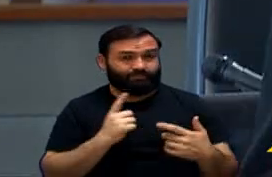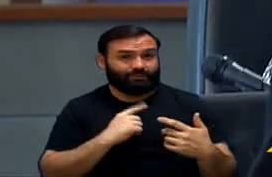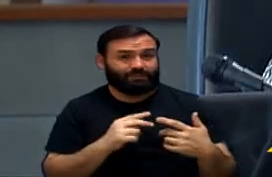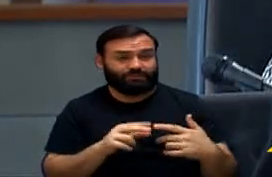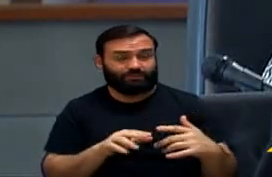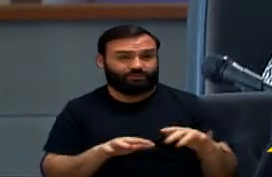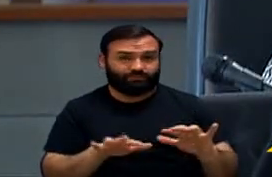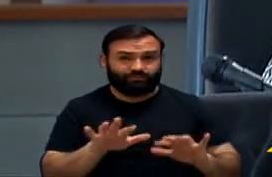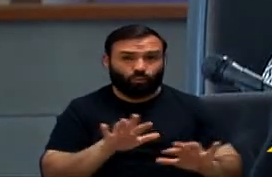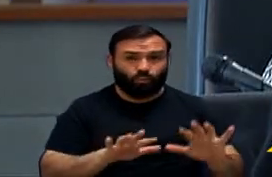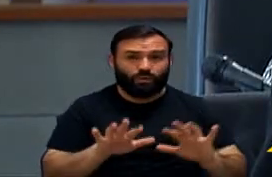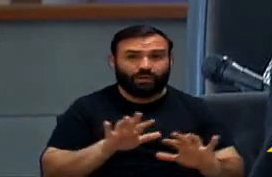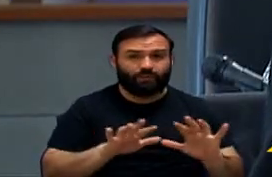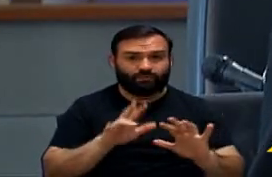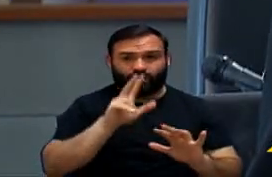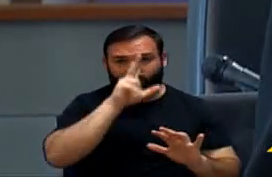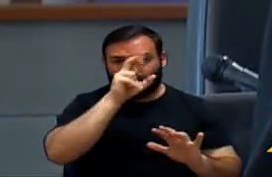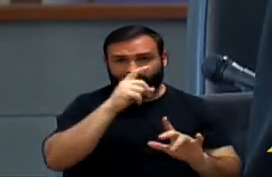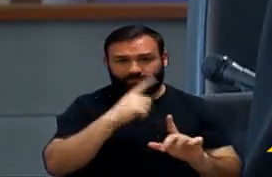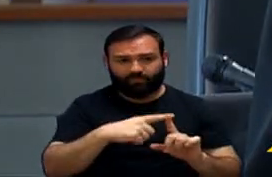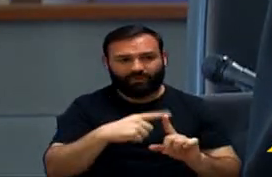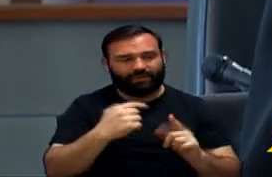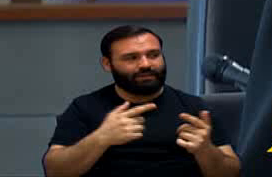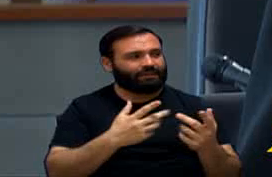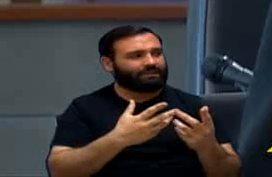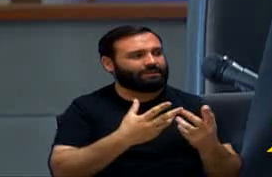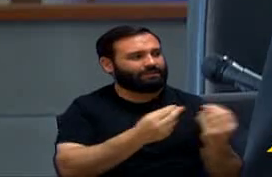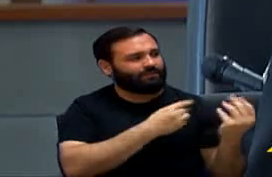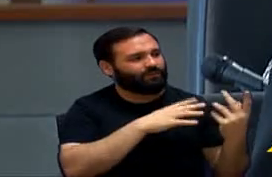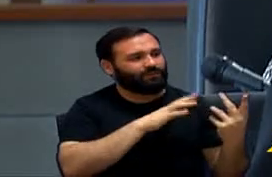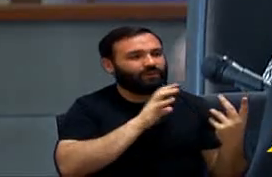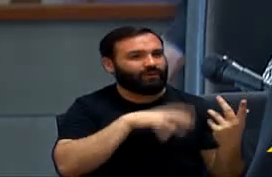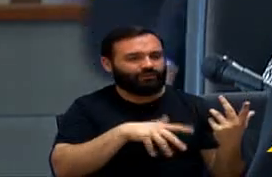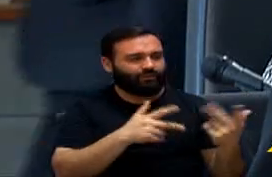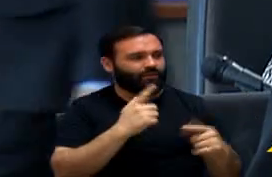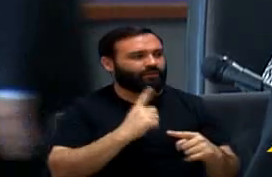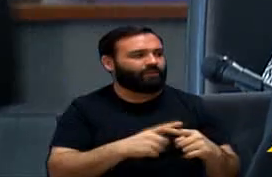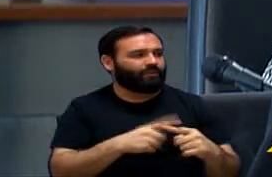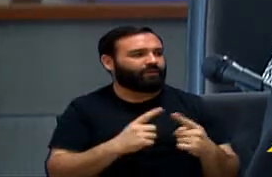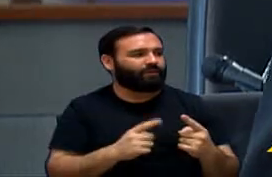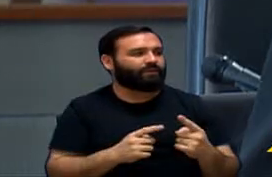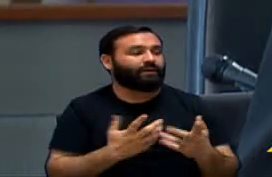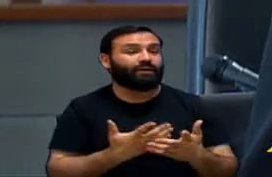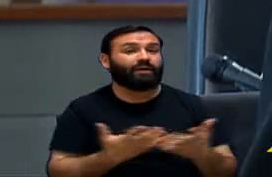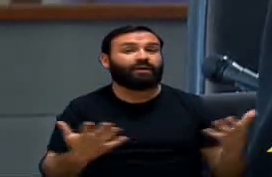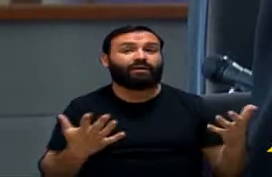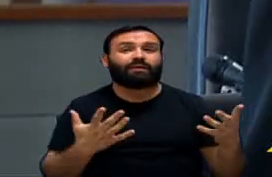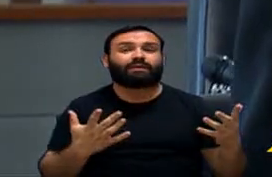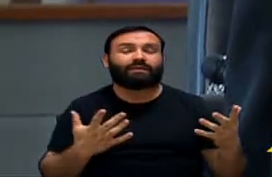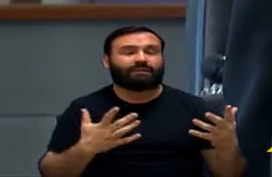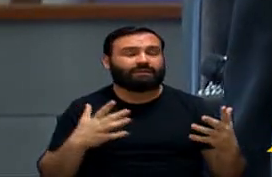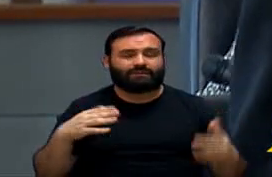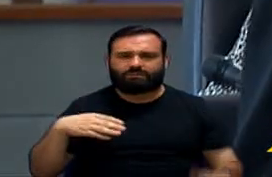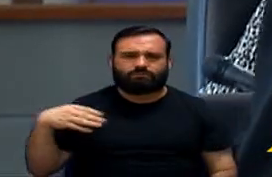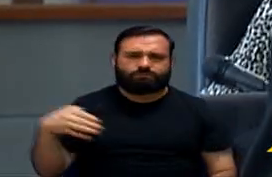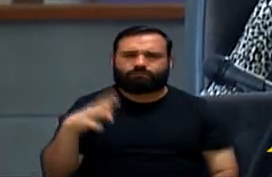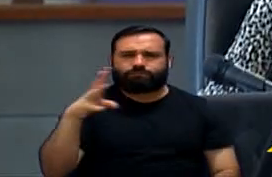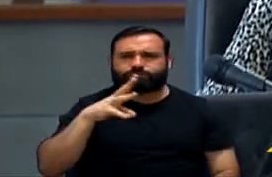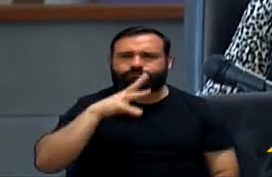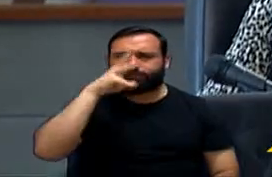enorme com com com esses terríveis motoqueiros porque eles surgem do